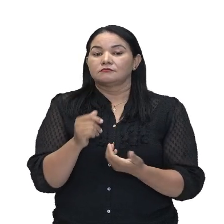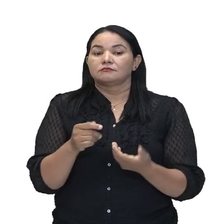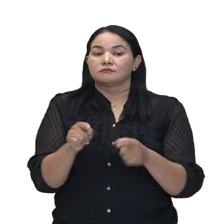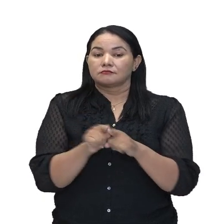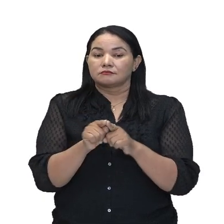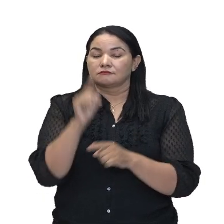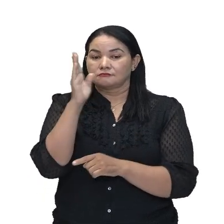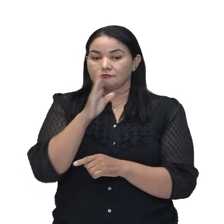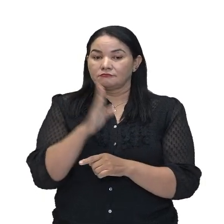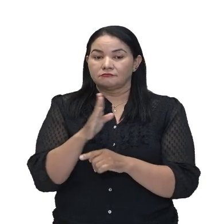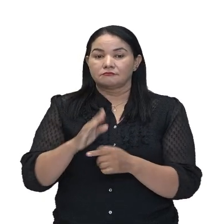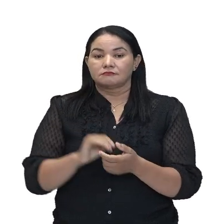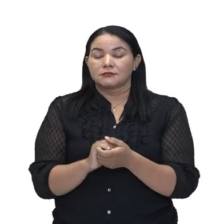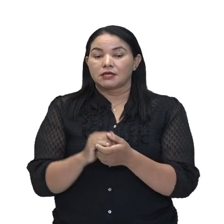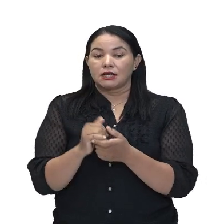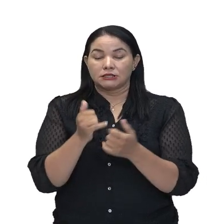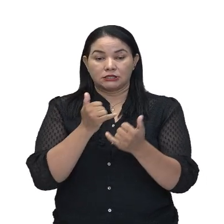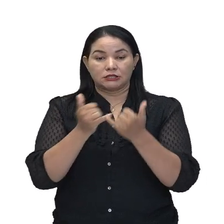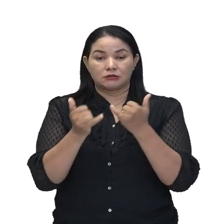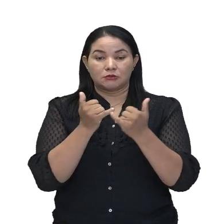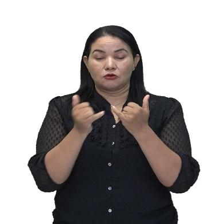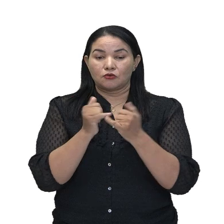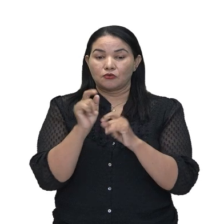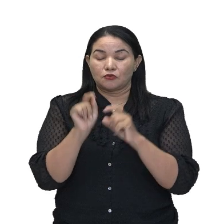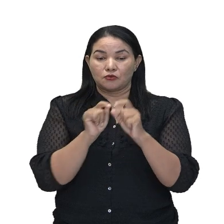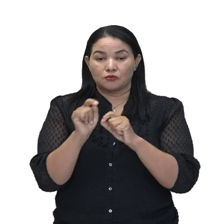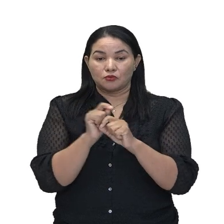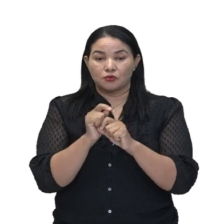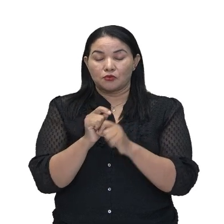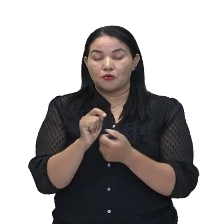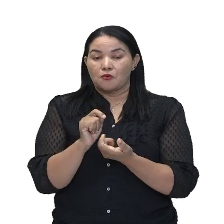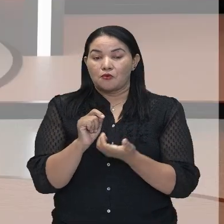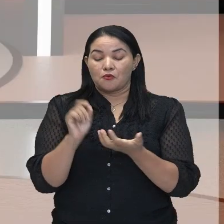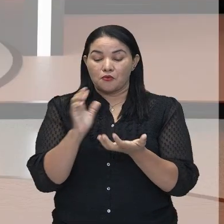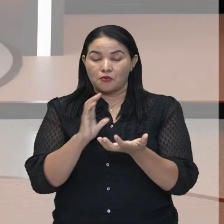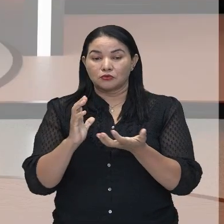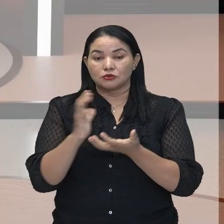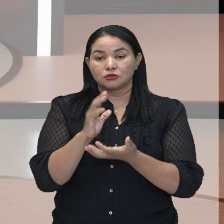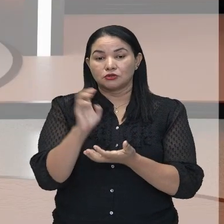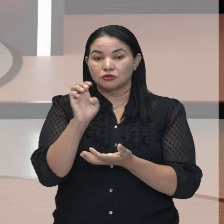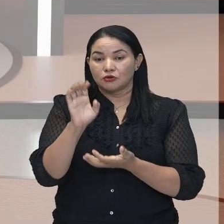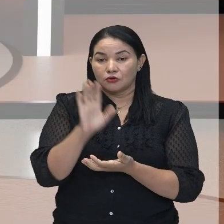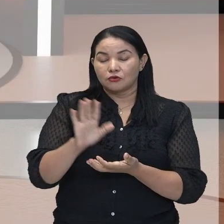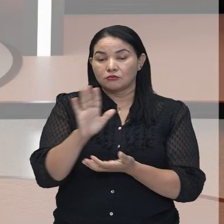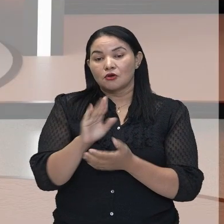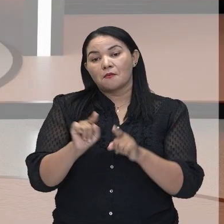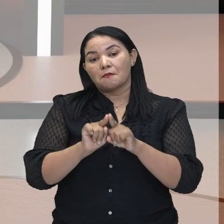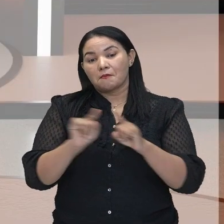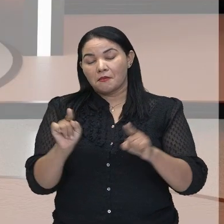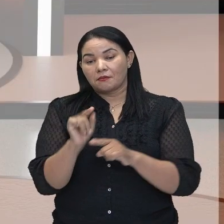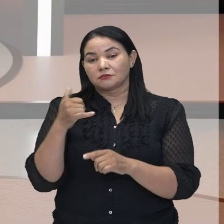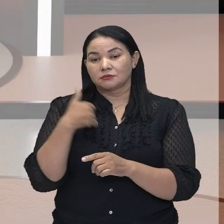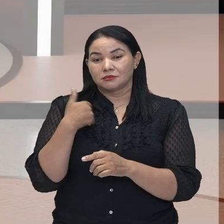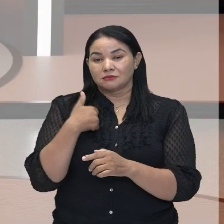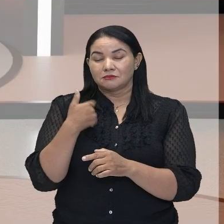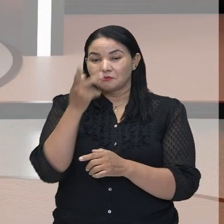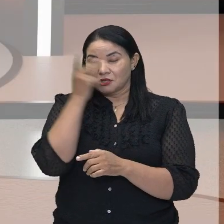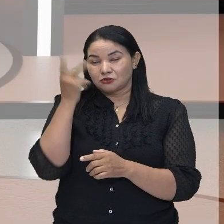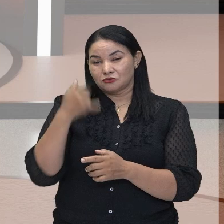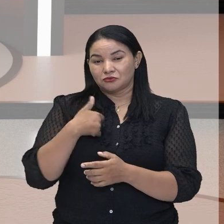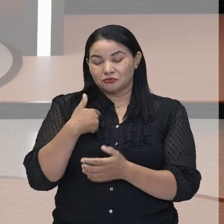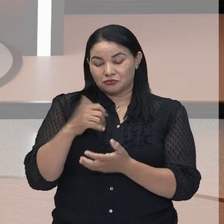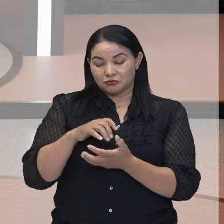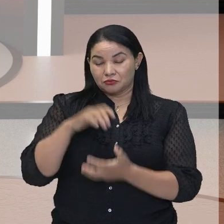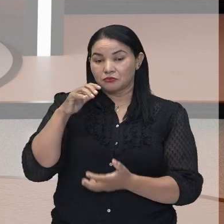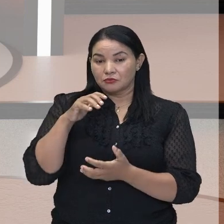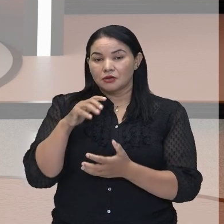ali praticamente semelhante ao do continente europeu, tá? Só que de idosos ainda falta aumentar um pouco mais.